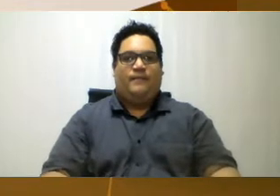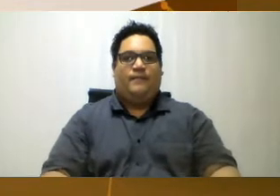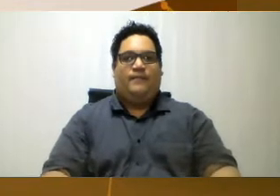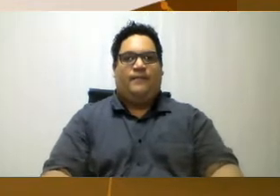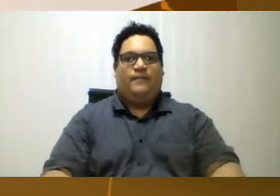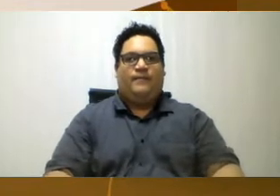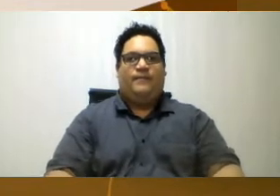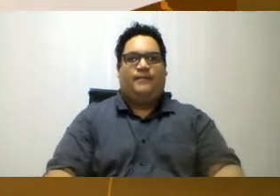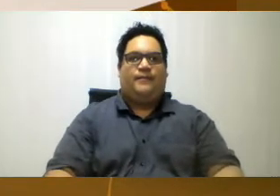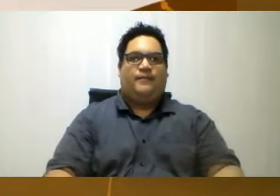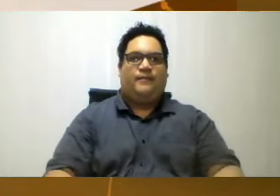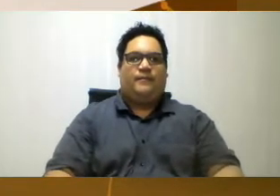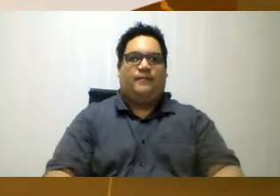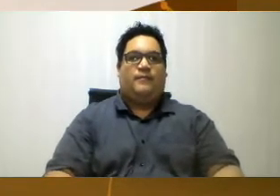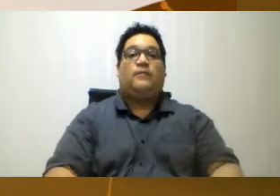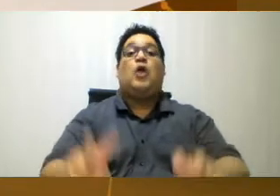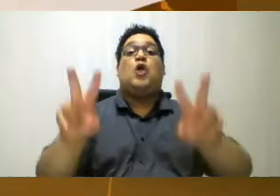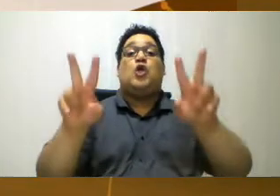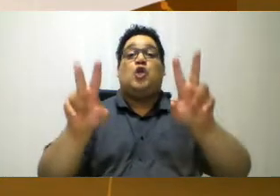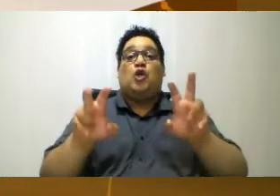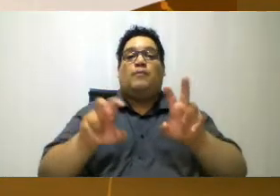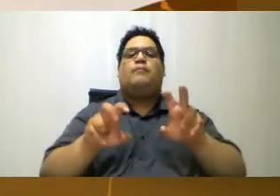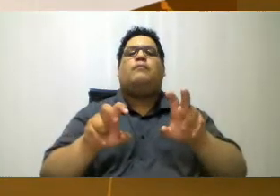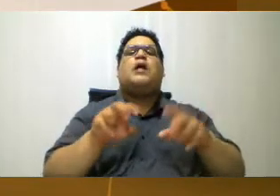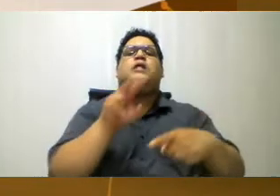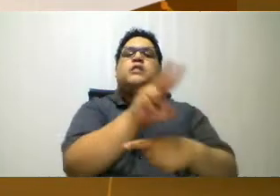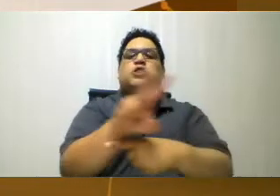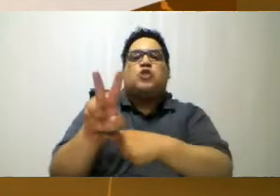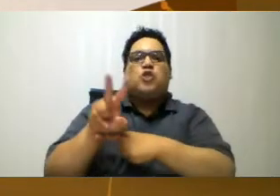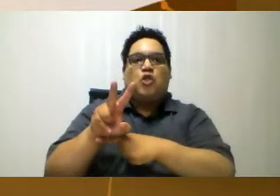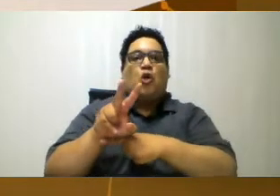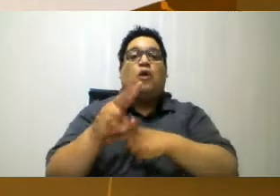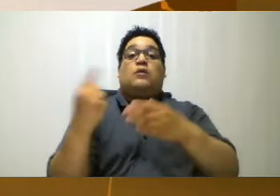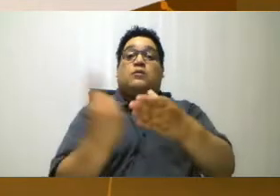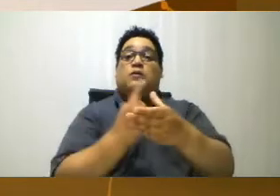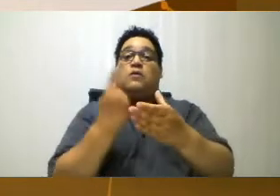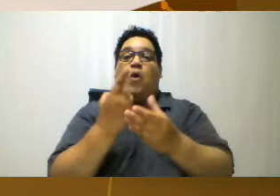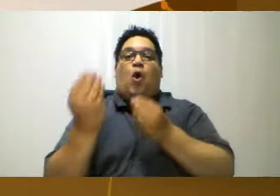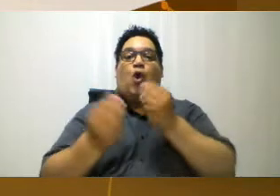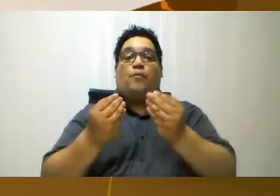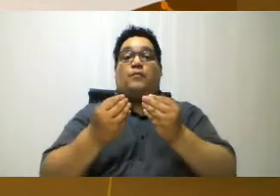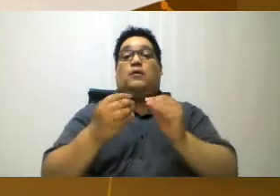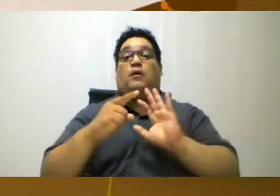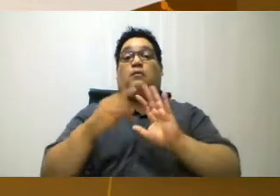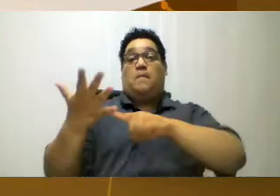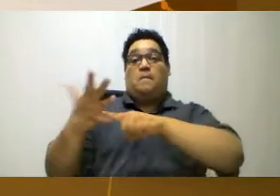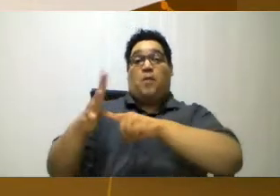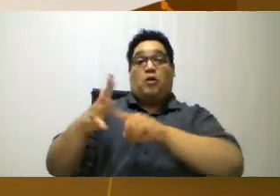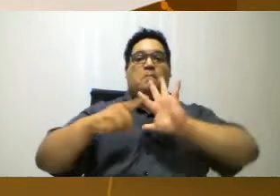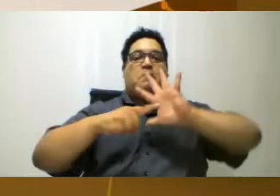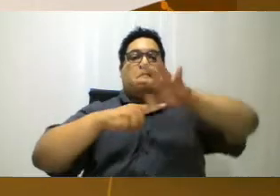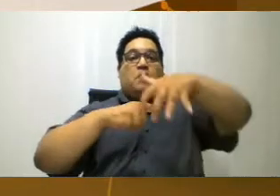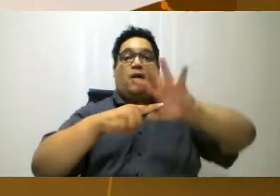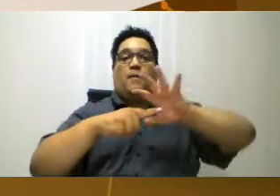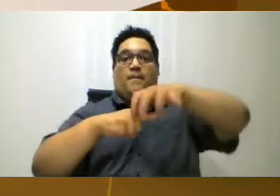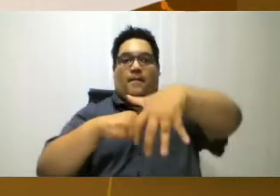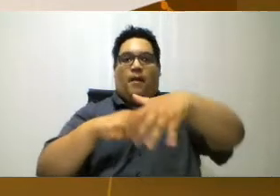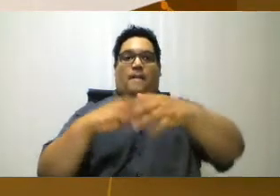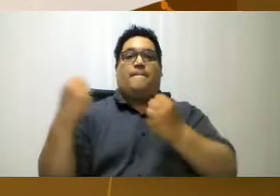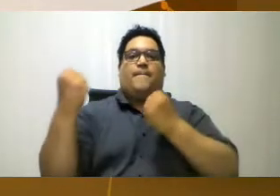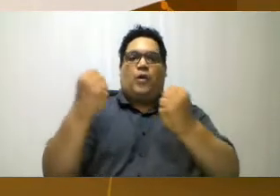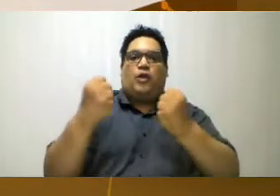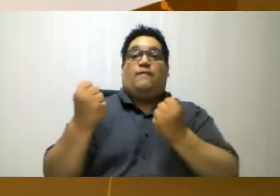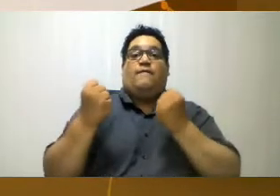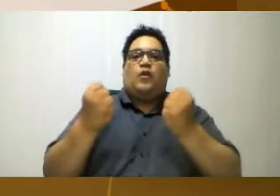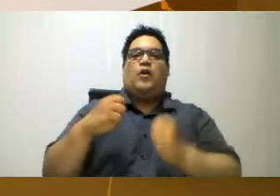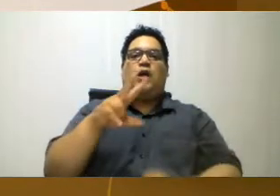isolação, primeiro precisamos entender que o transformador, né, os transformadores de potência, transformadores de força, reatores shunt, né, de 500